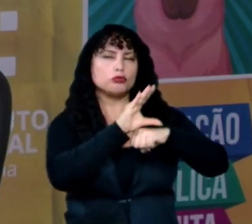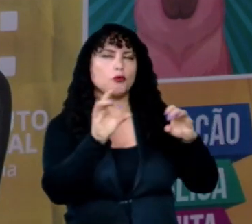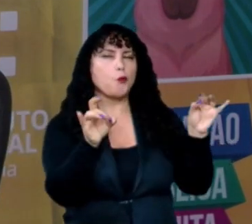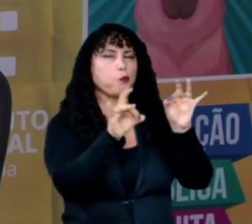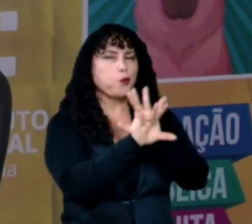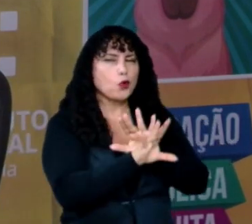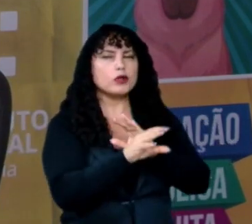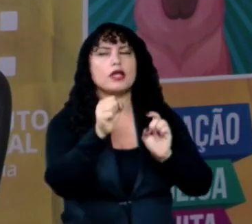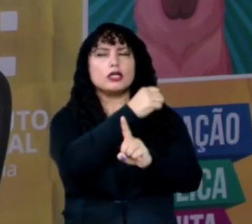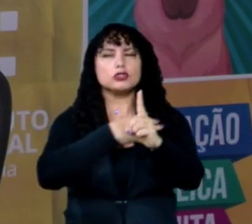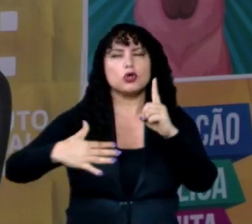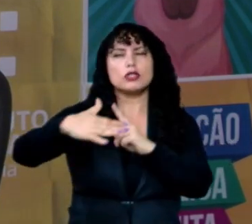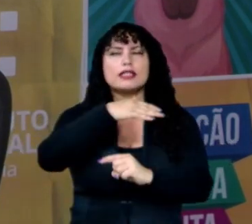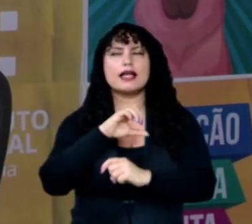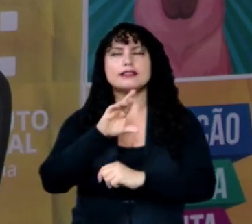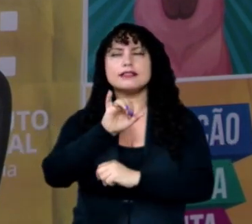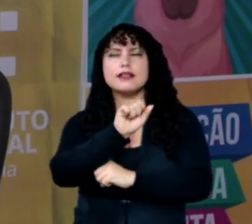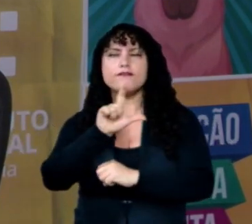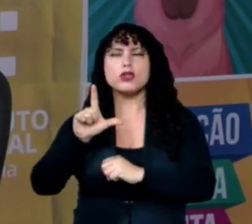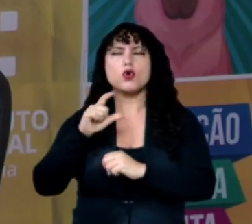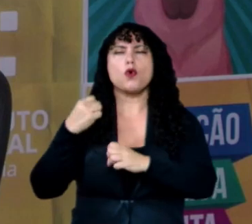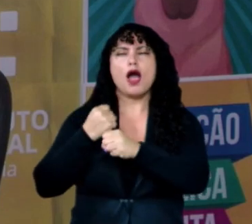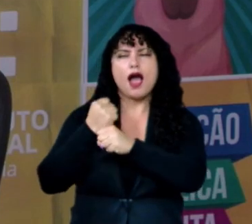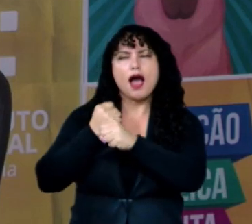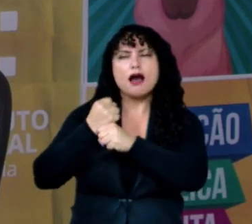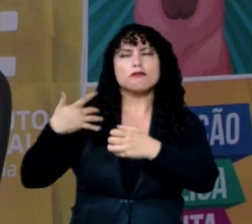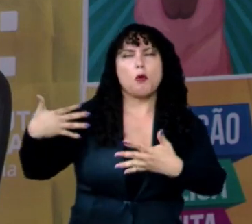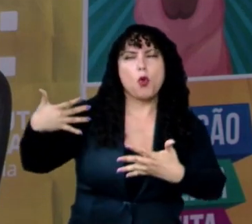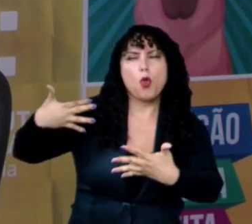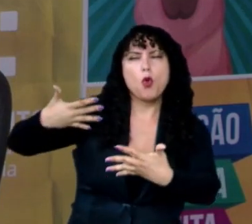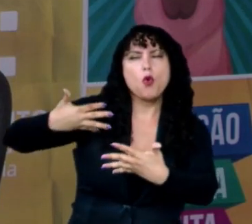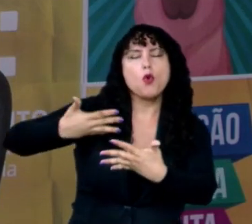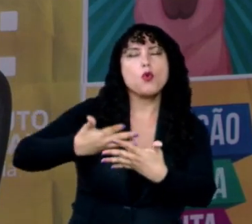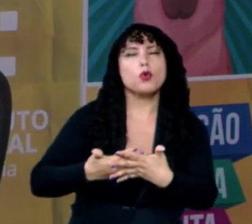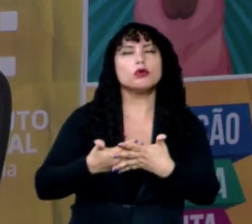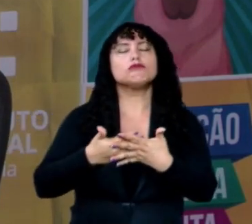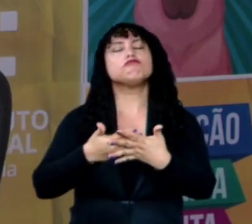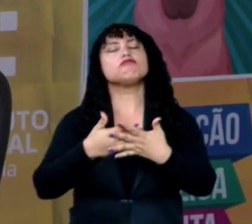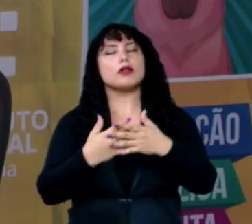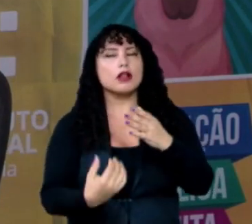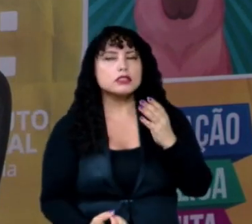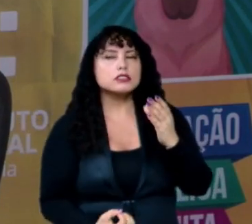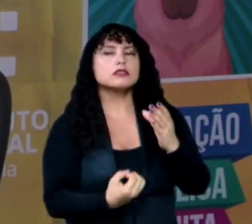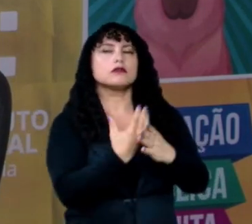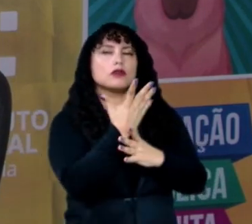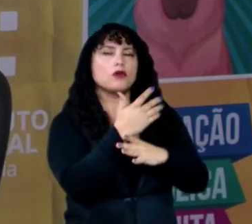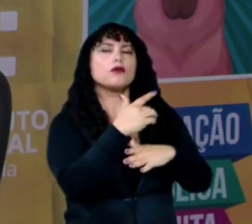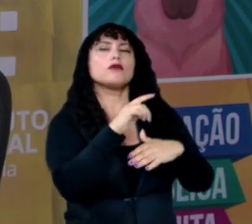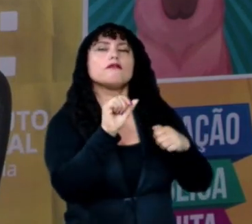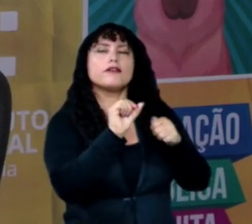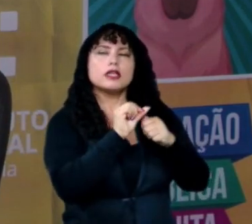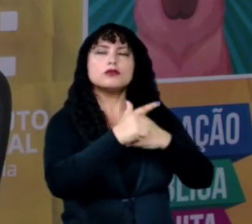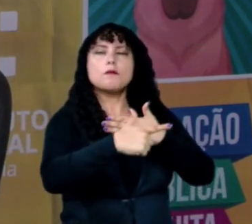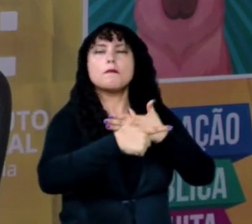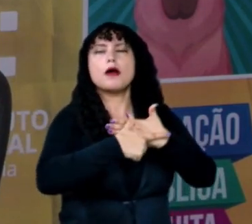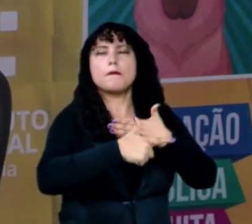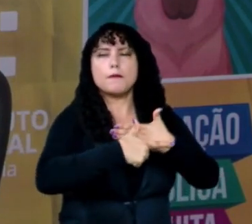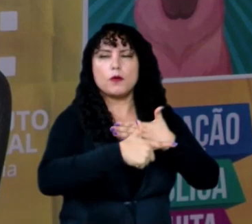né? E a sociedade civil, ao longo desses anos todos, fez, né, o seu papel de